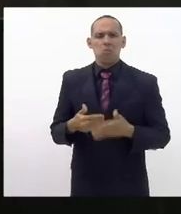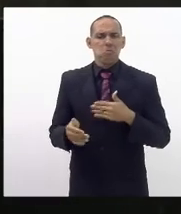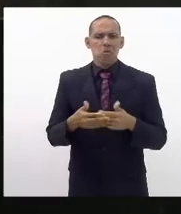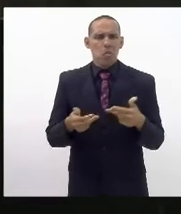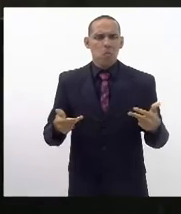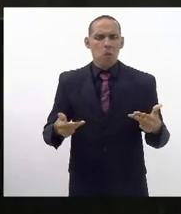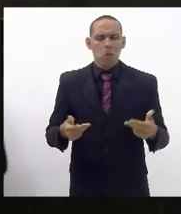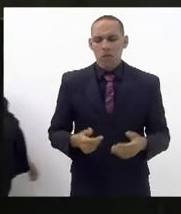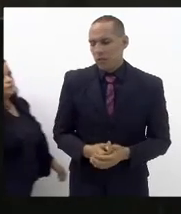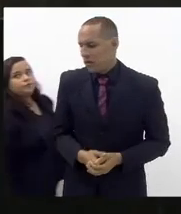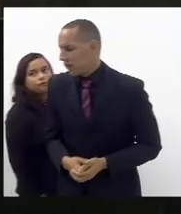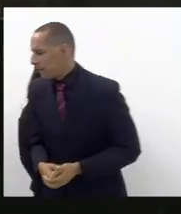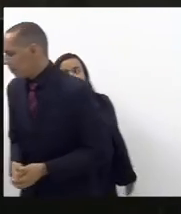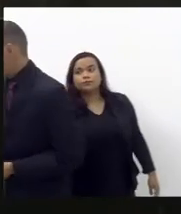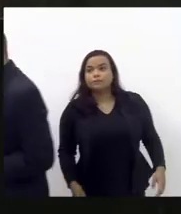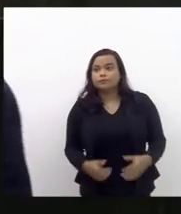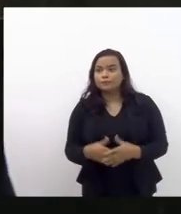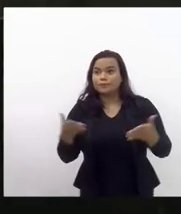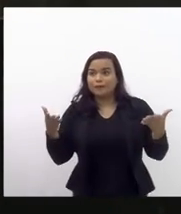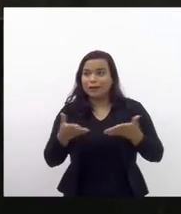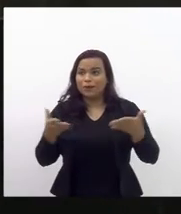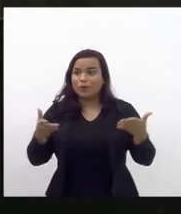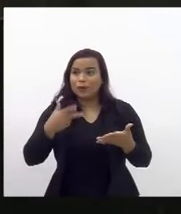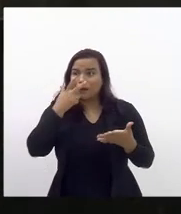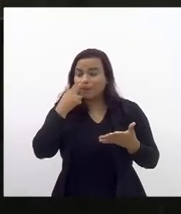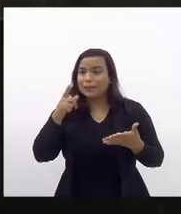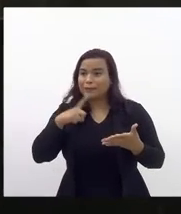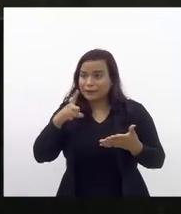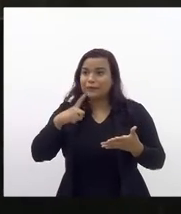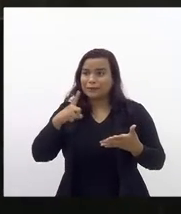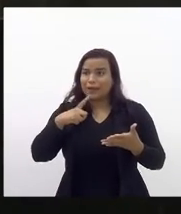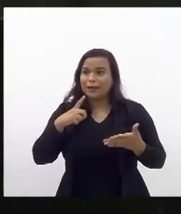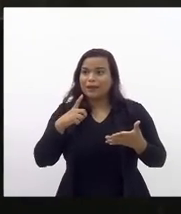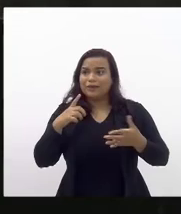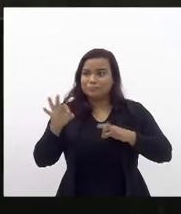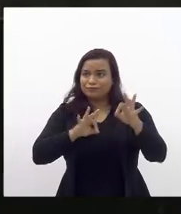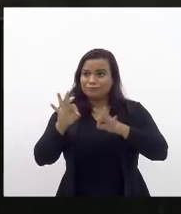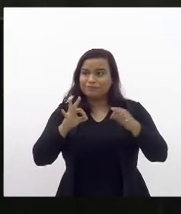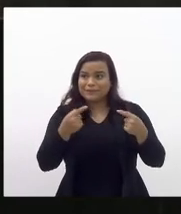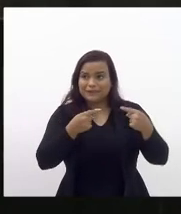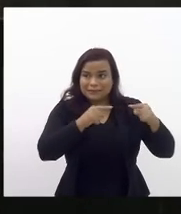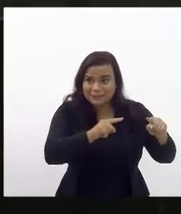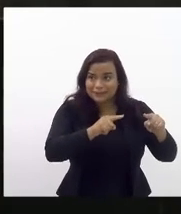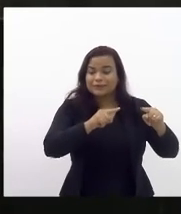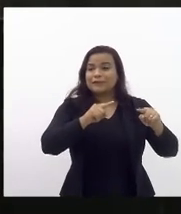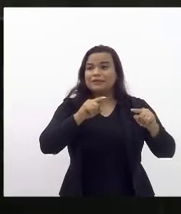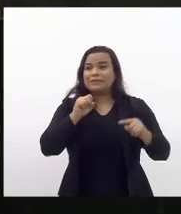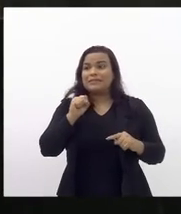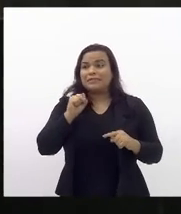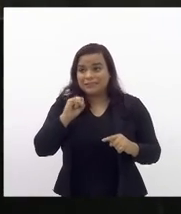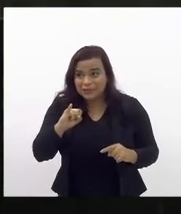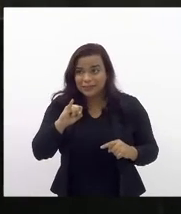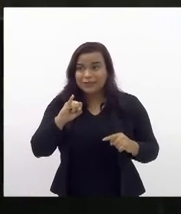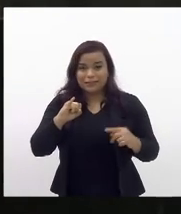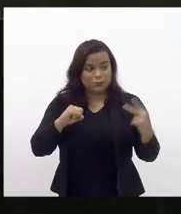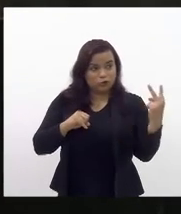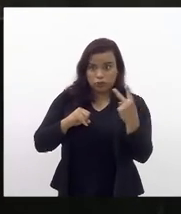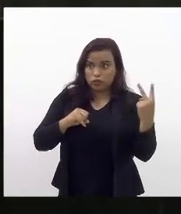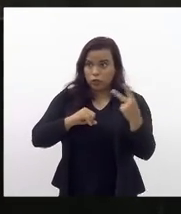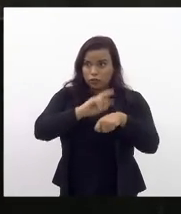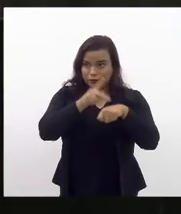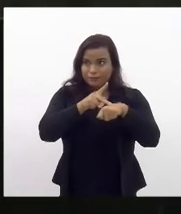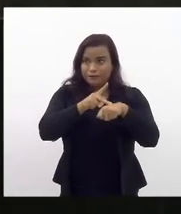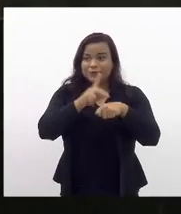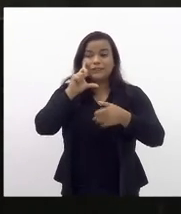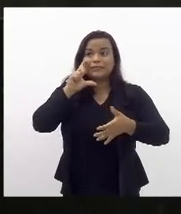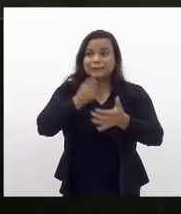mundo, mas que agora ficam sob ameaça caso decidam entrar